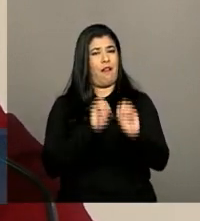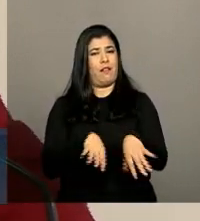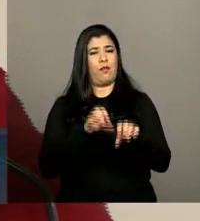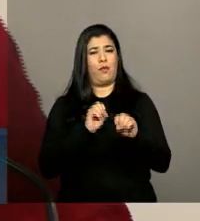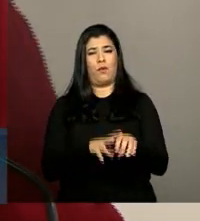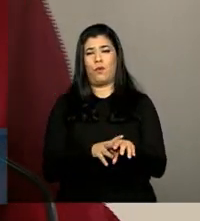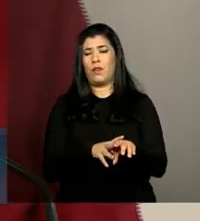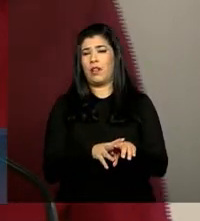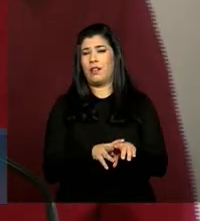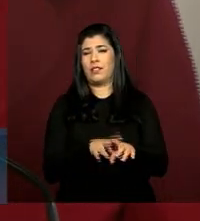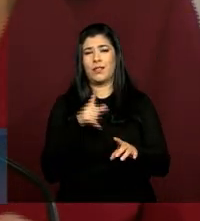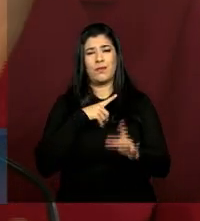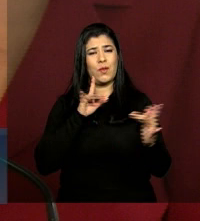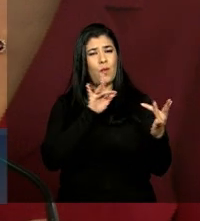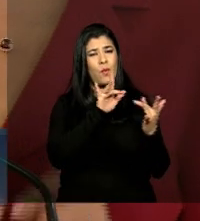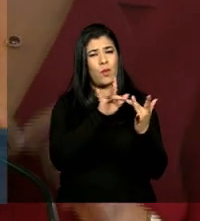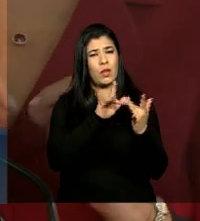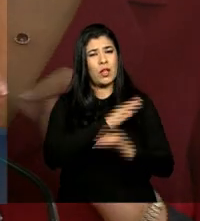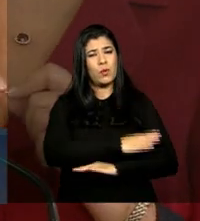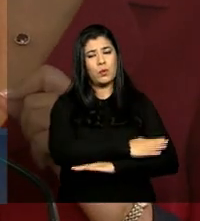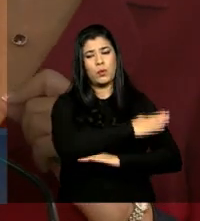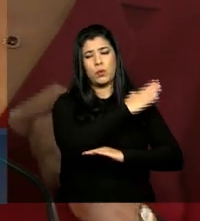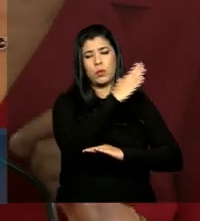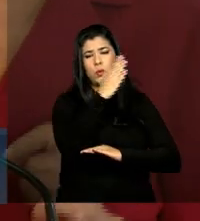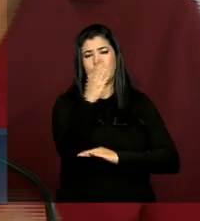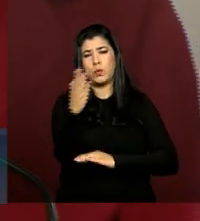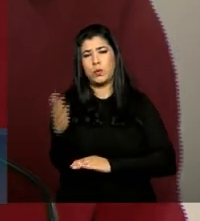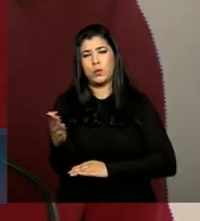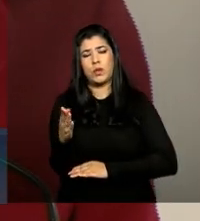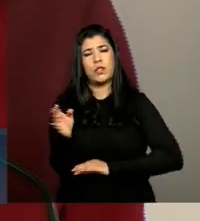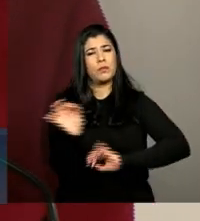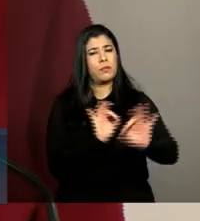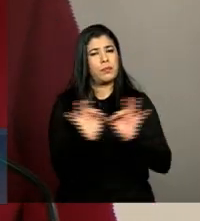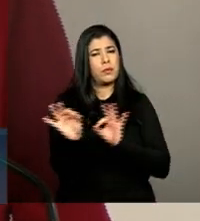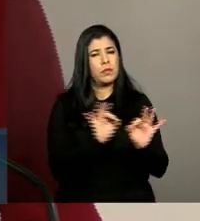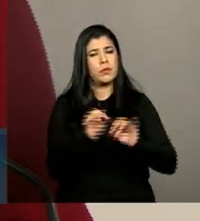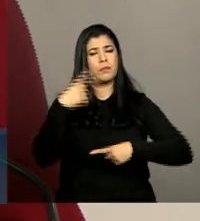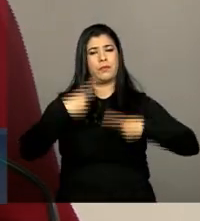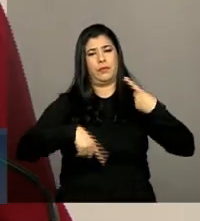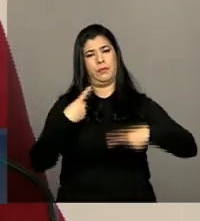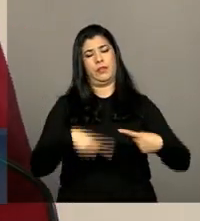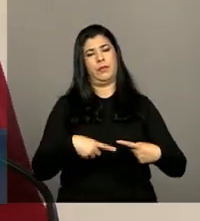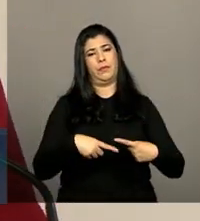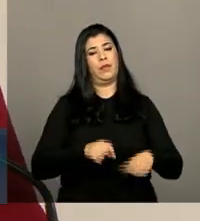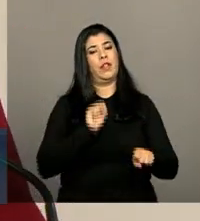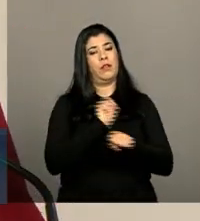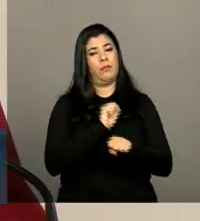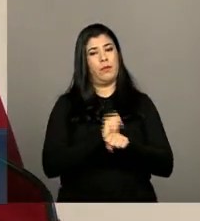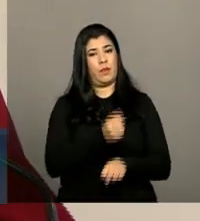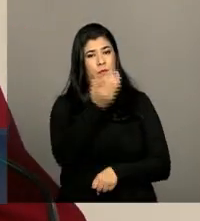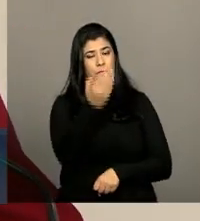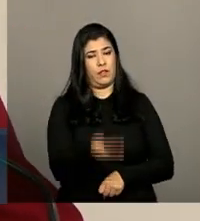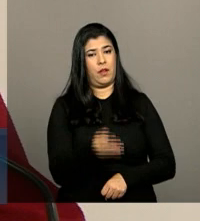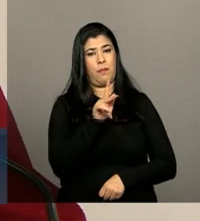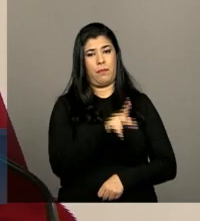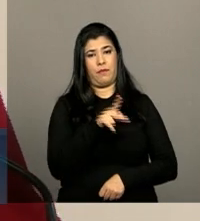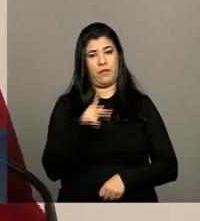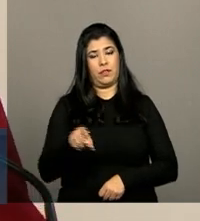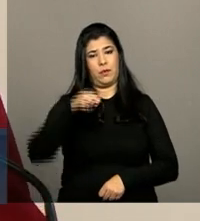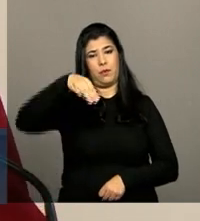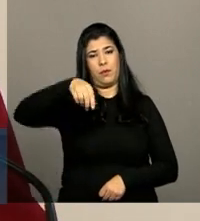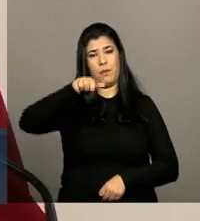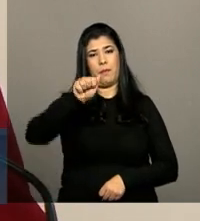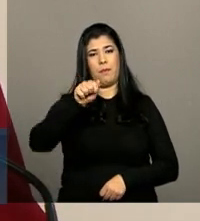período todo o período e todo o transcurso da política eu espero do professor Mangabeira Húngara